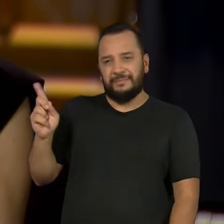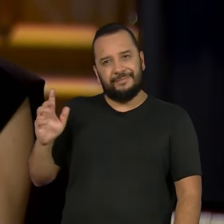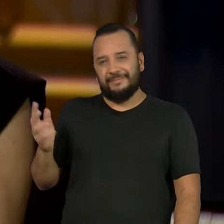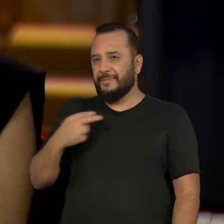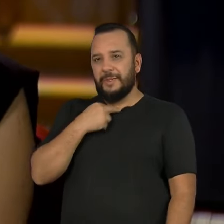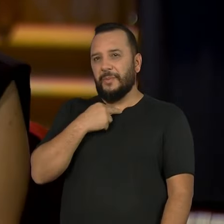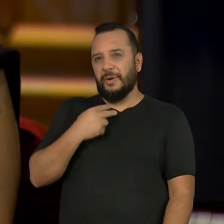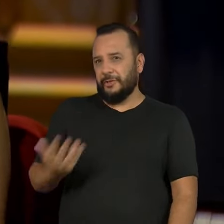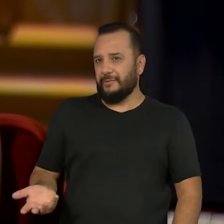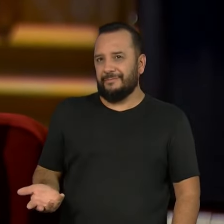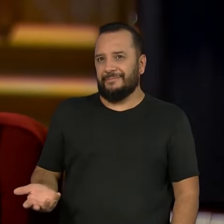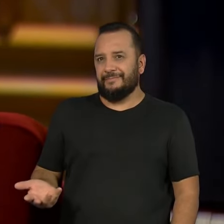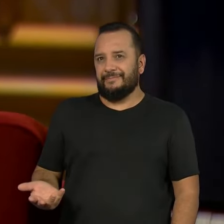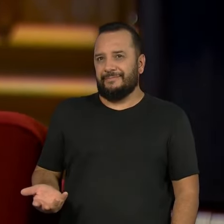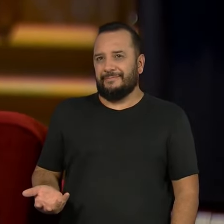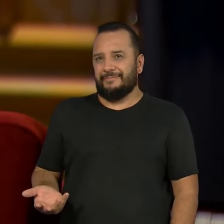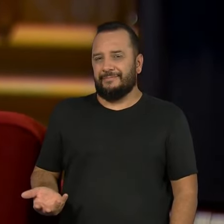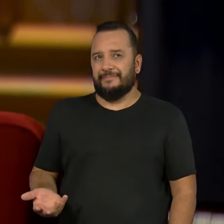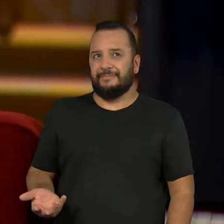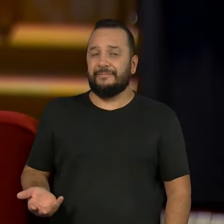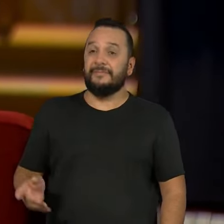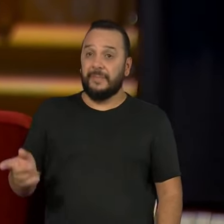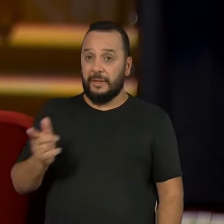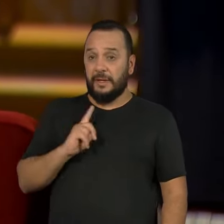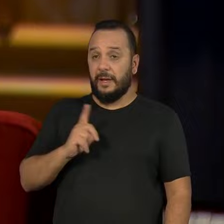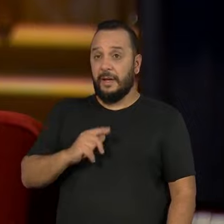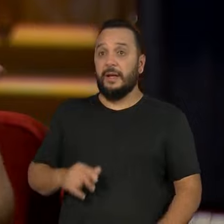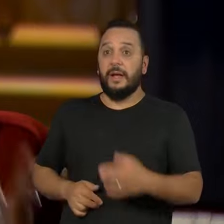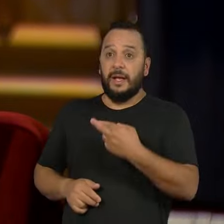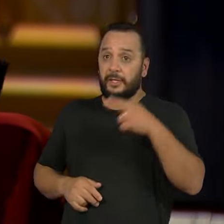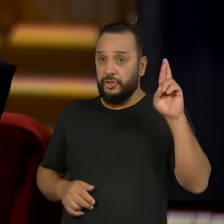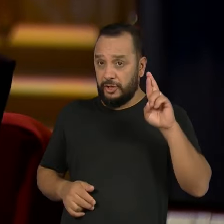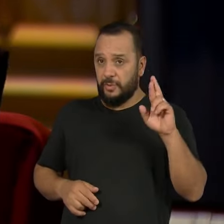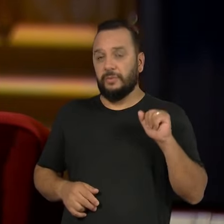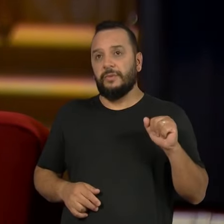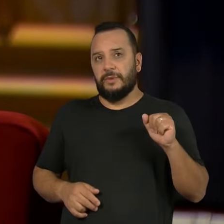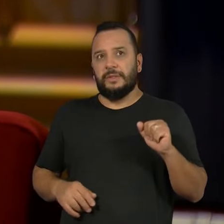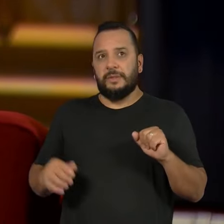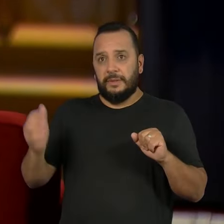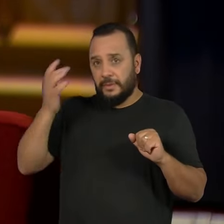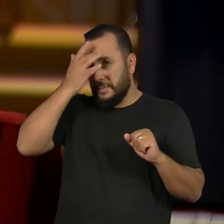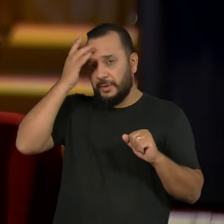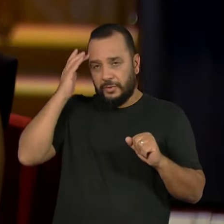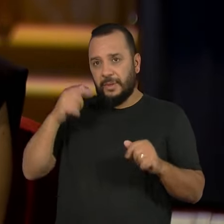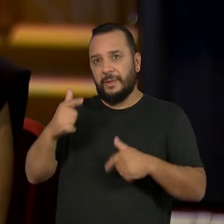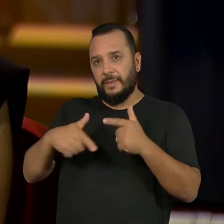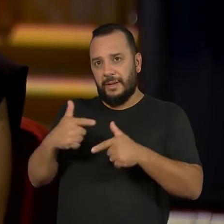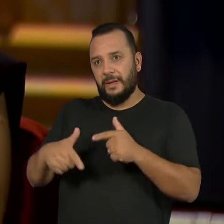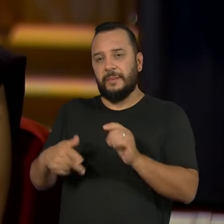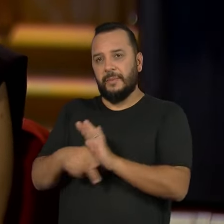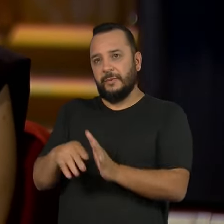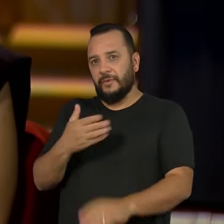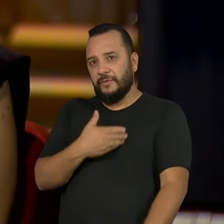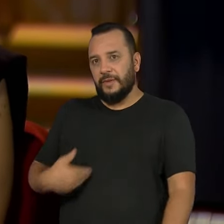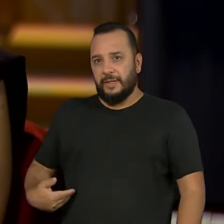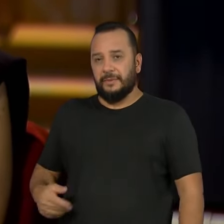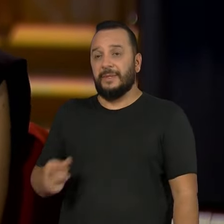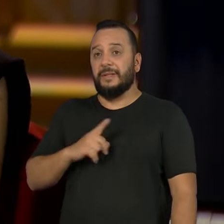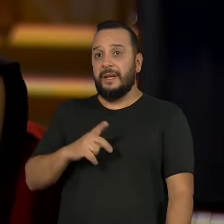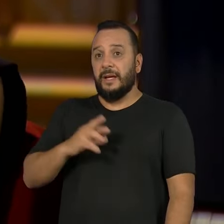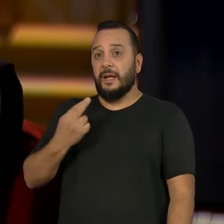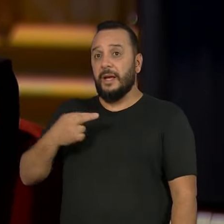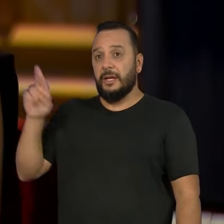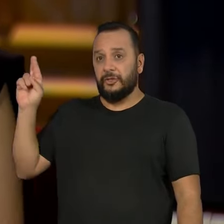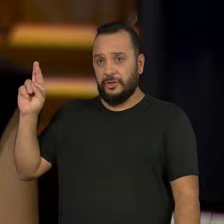geral pra nação ser ter uma religião e ser um homem público uma mulher pública ter uma religião eh